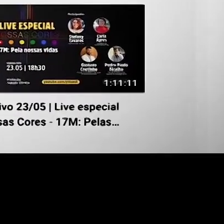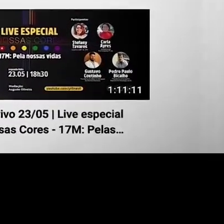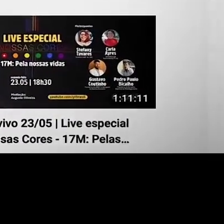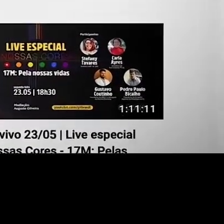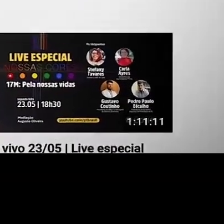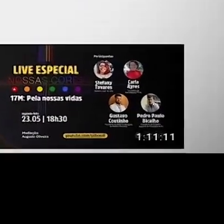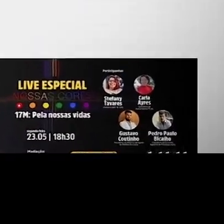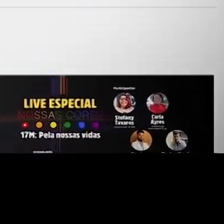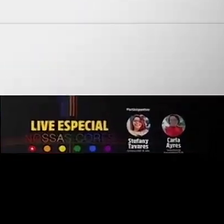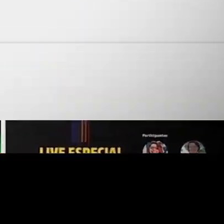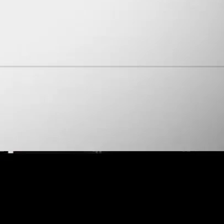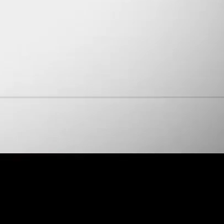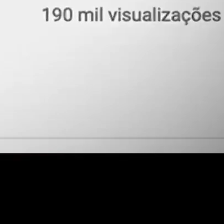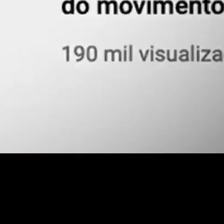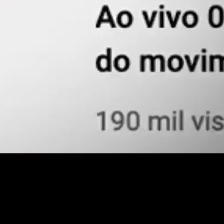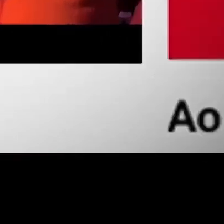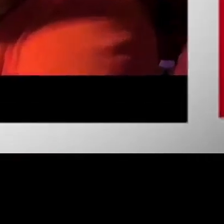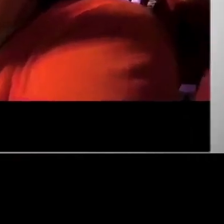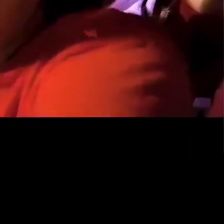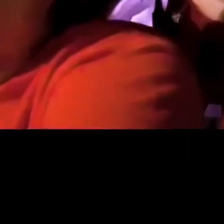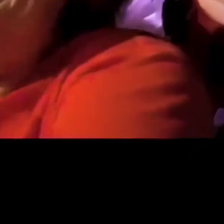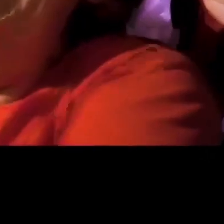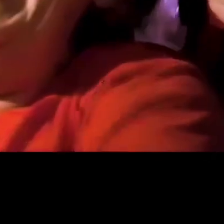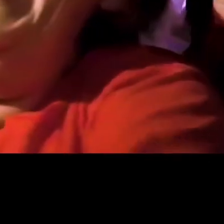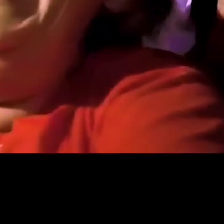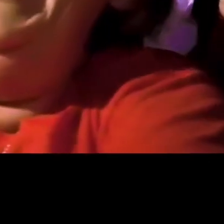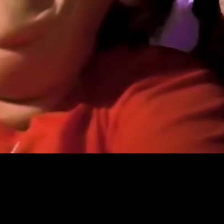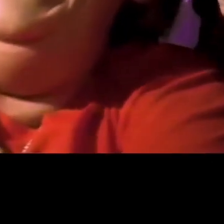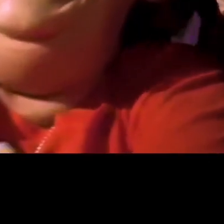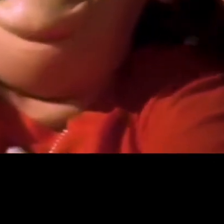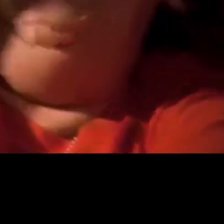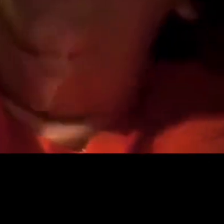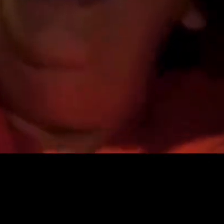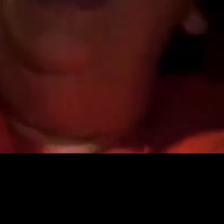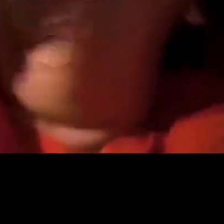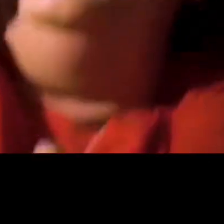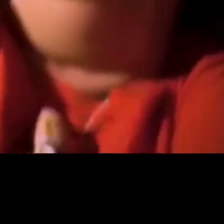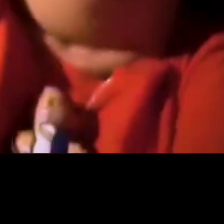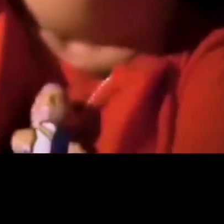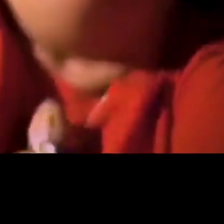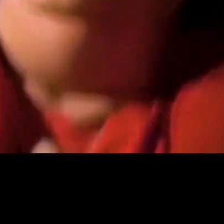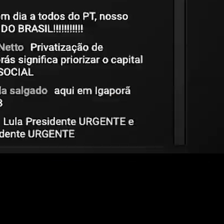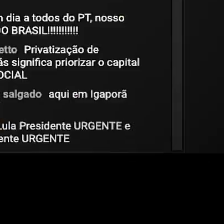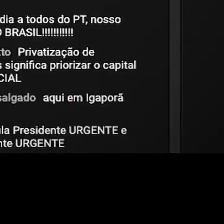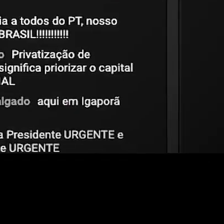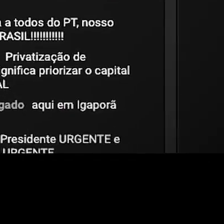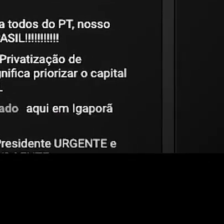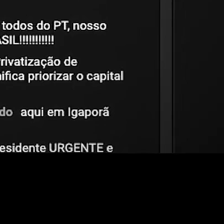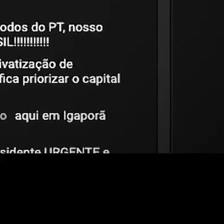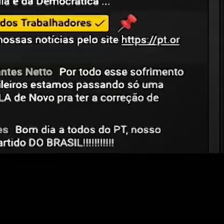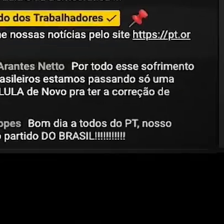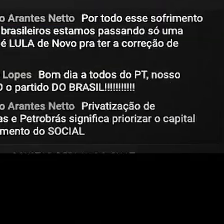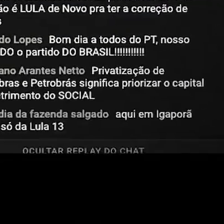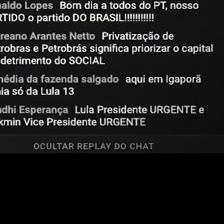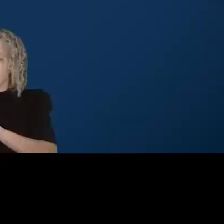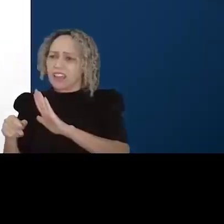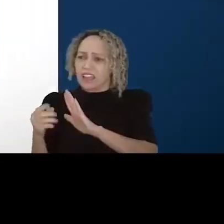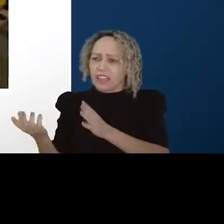Assim, pautamos e somos pautados pela voz das ruas e das